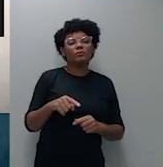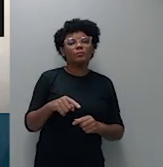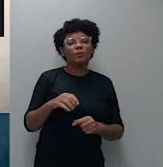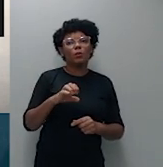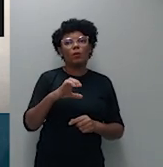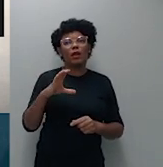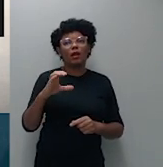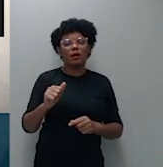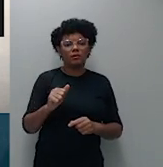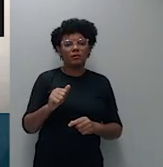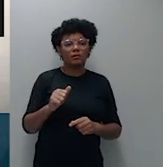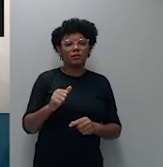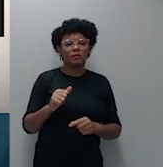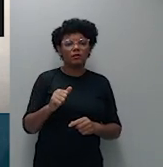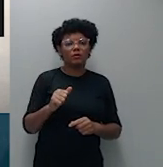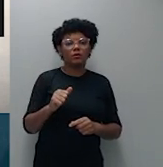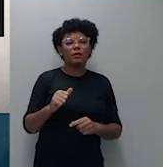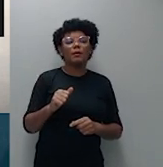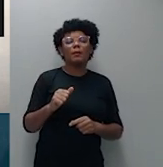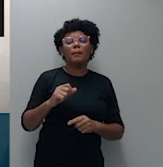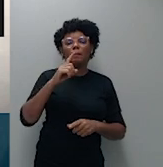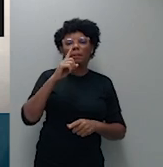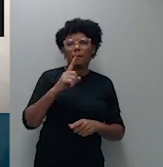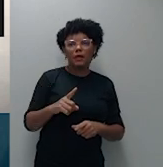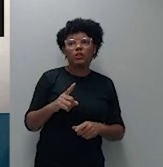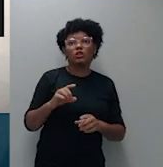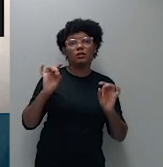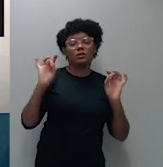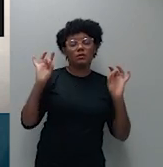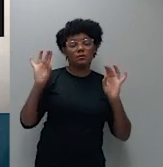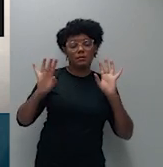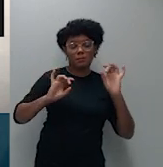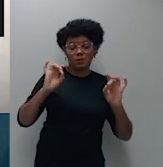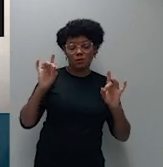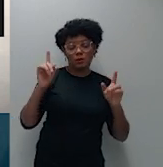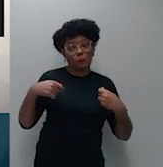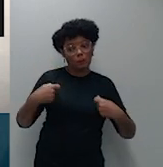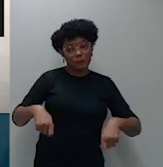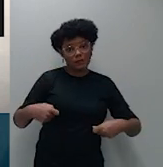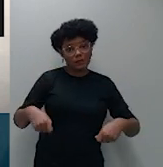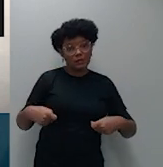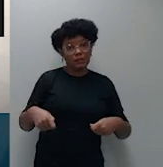pelo ECA como medida provisória em Portugal